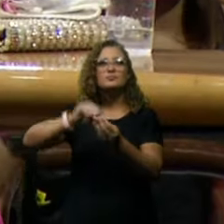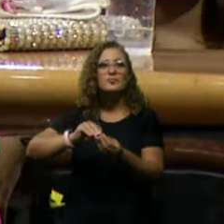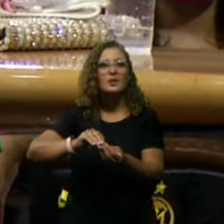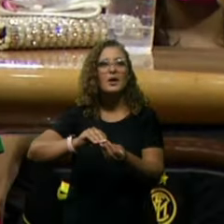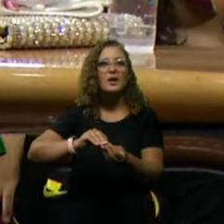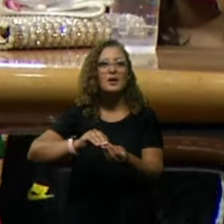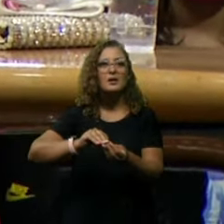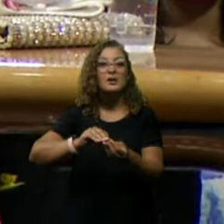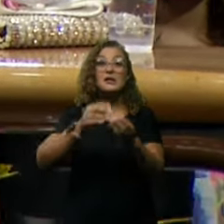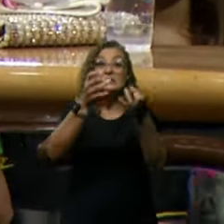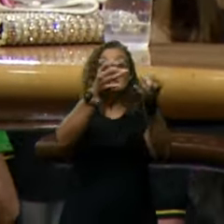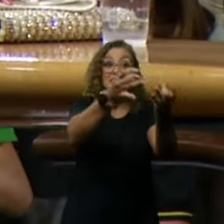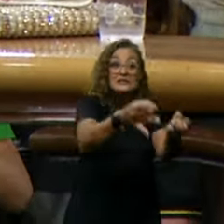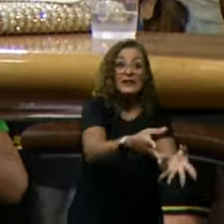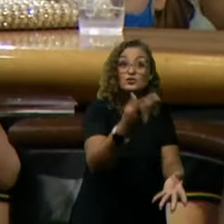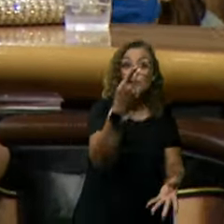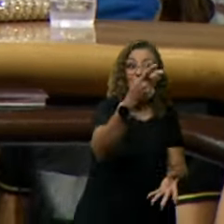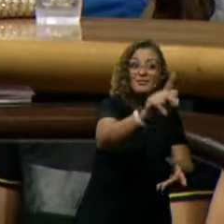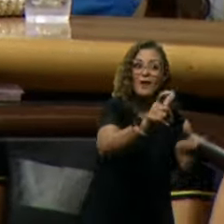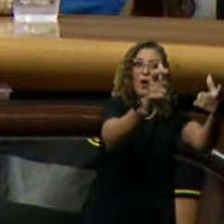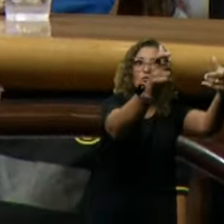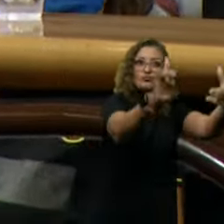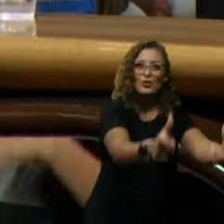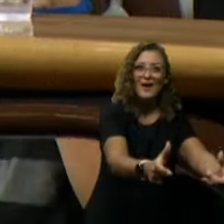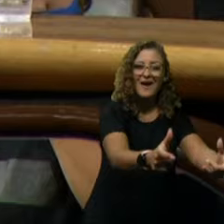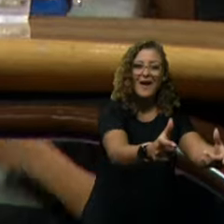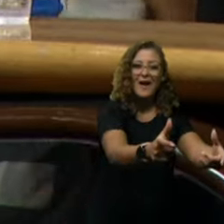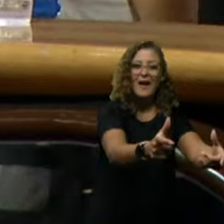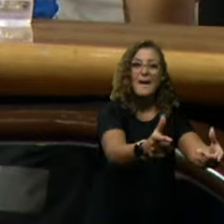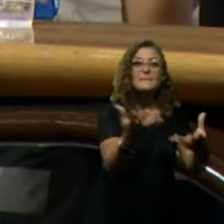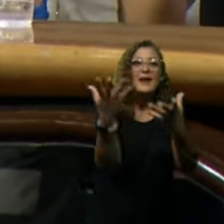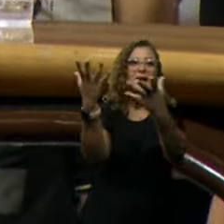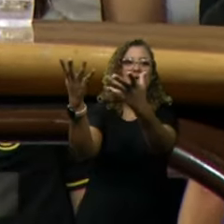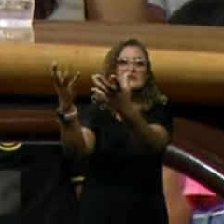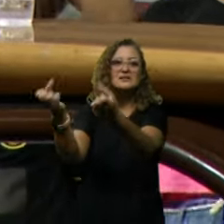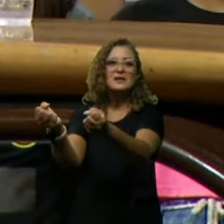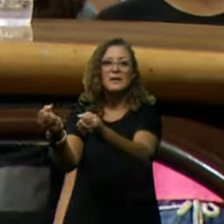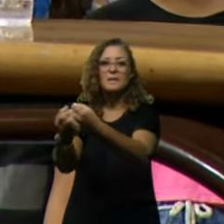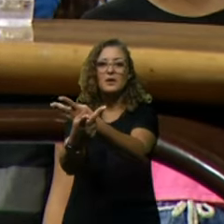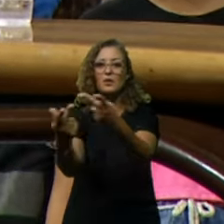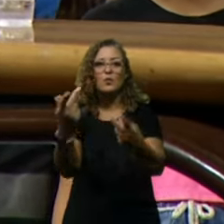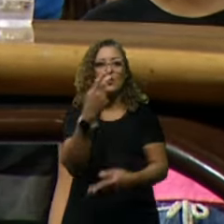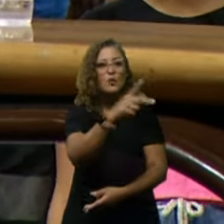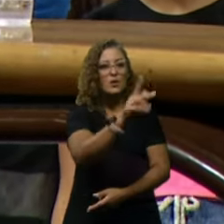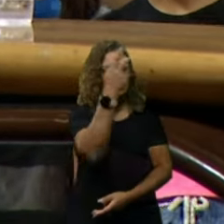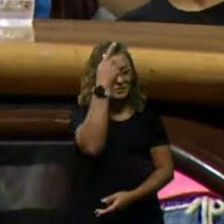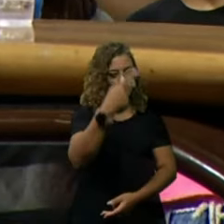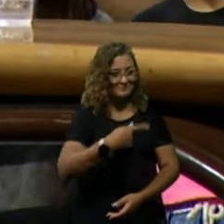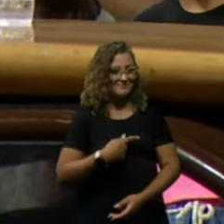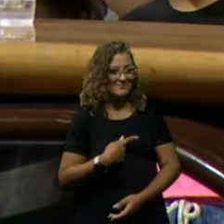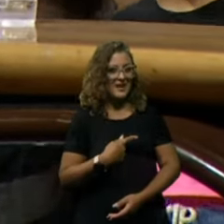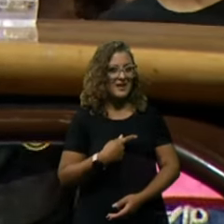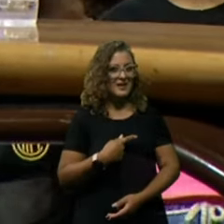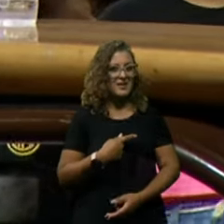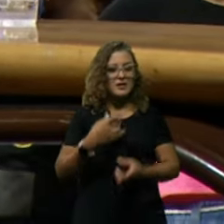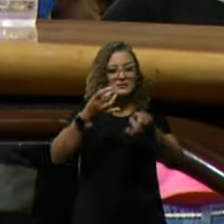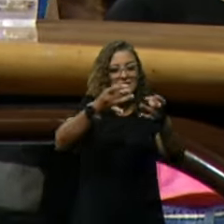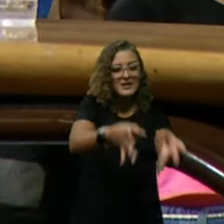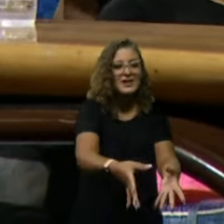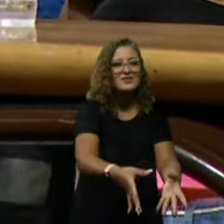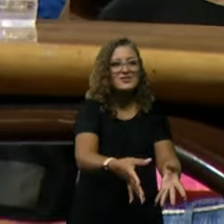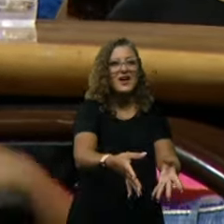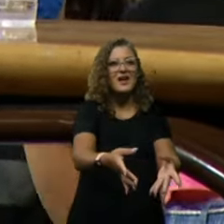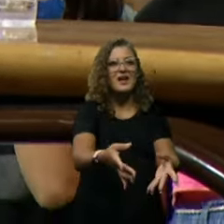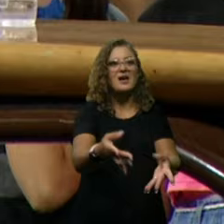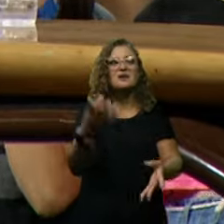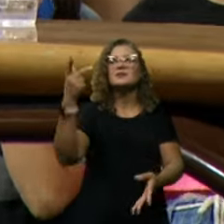é seu para receber o que é quem tá entendendo a equação de galera é E aí a gente pega o microfone em